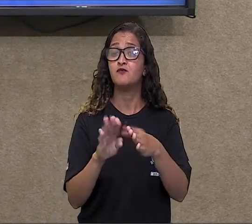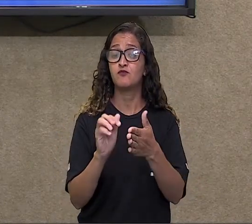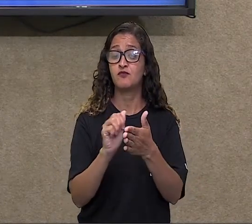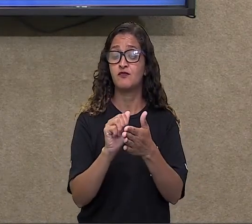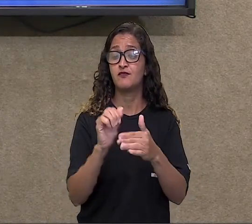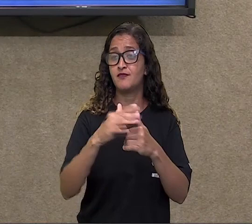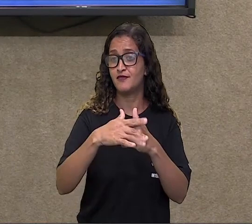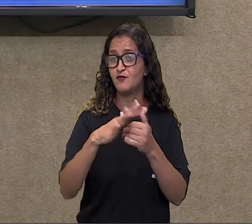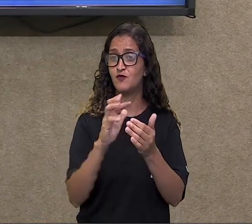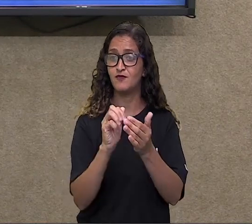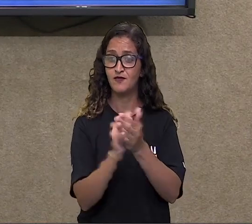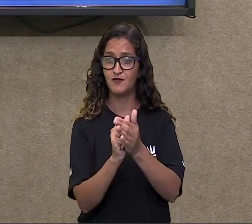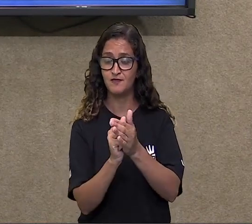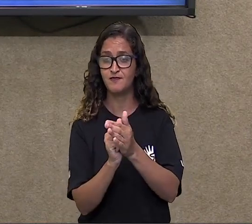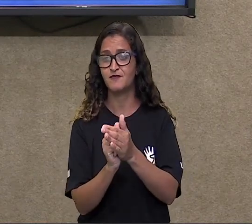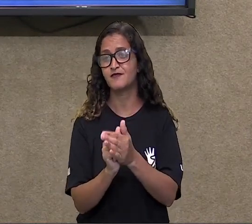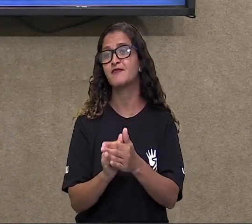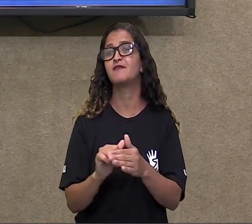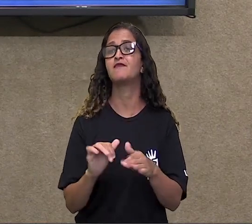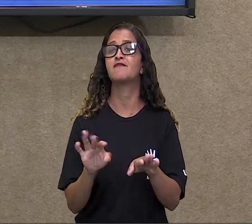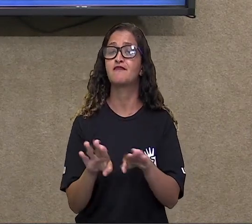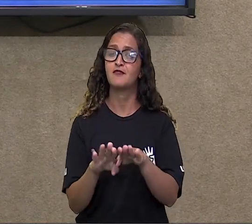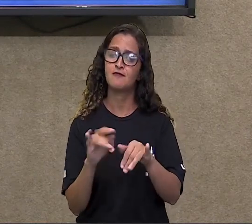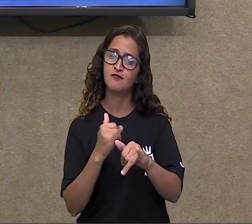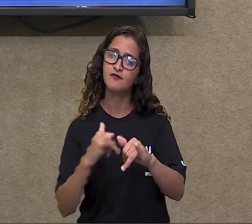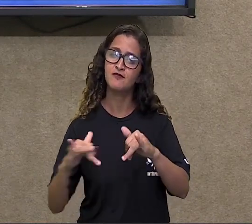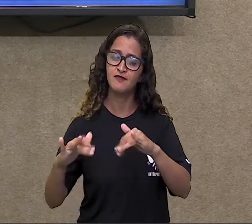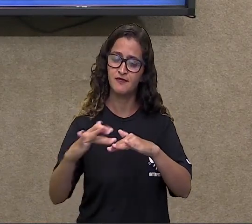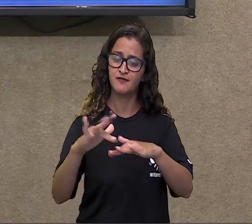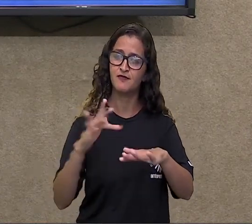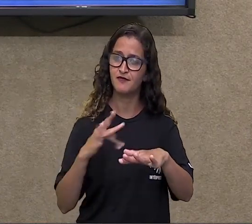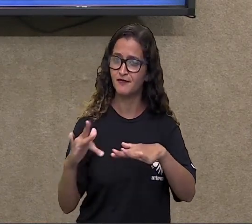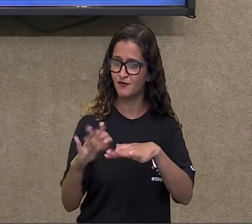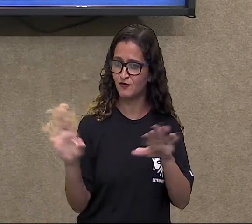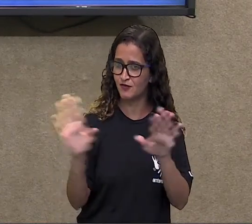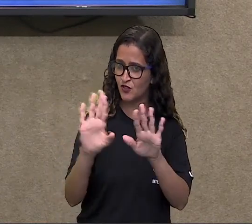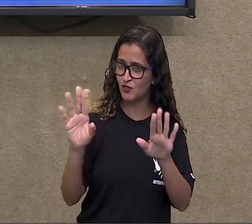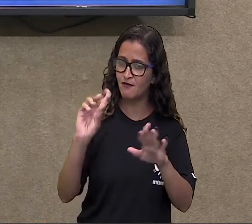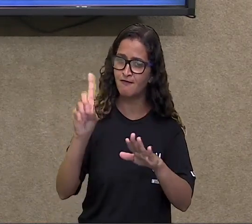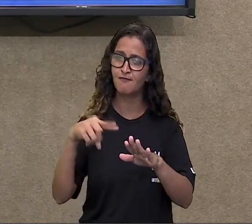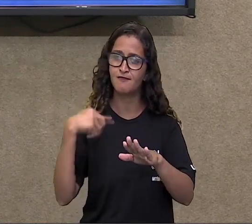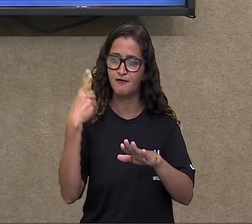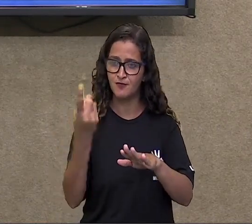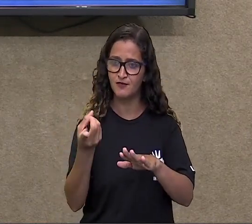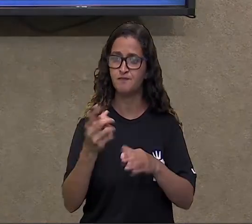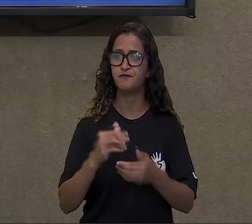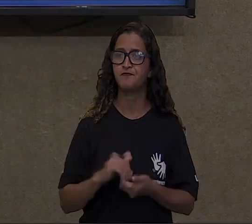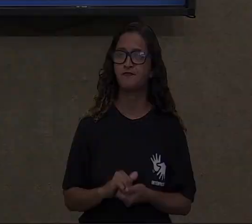canal do YouTube e acesse as nossas redes sociais. Tchau, até a próxima aula!